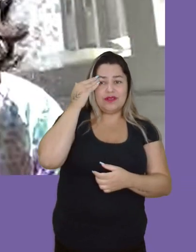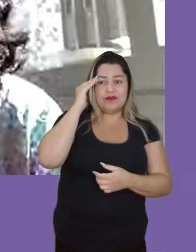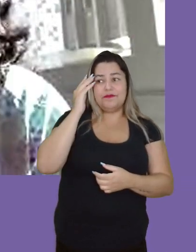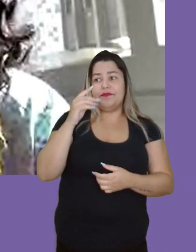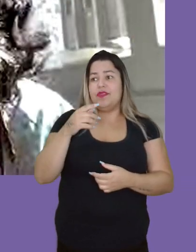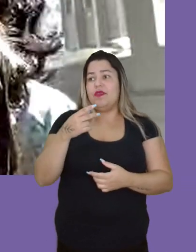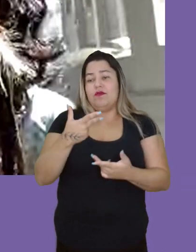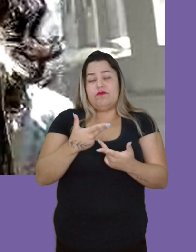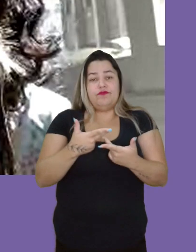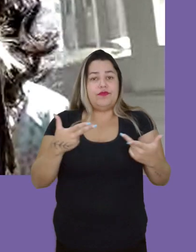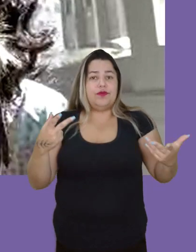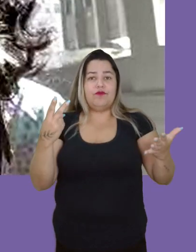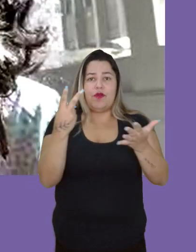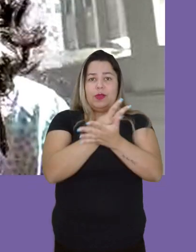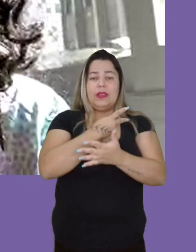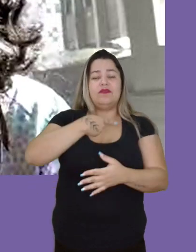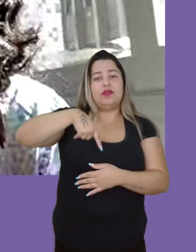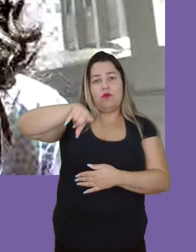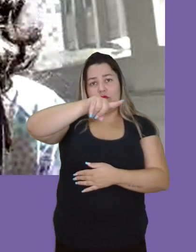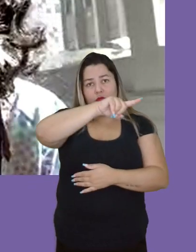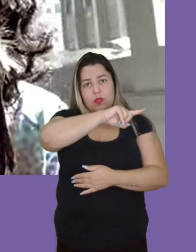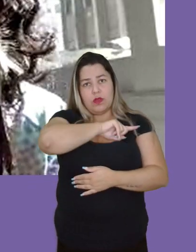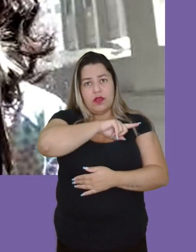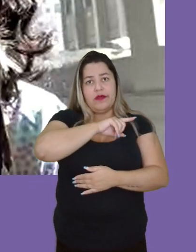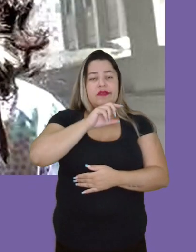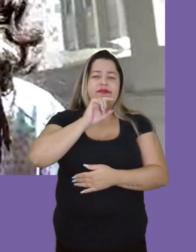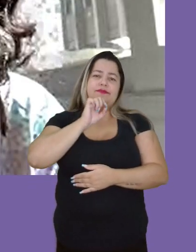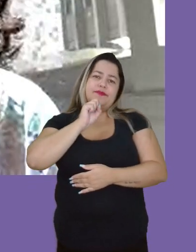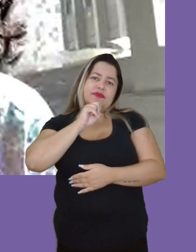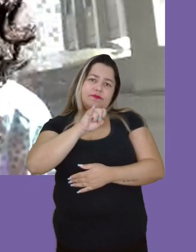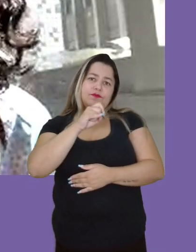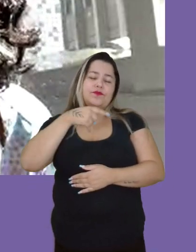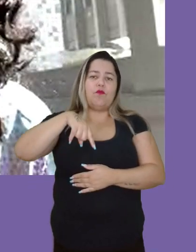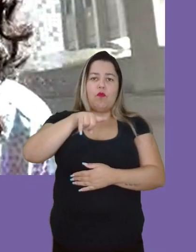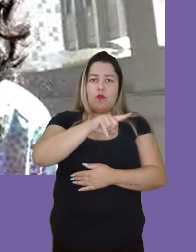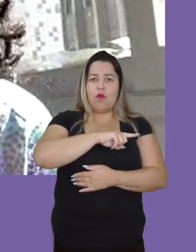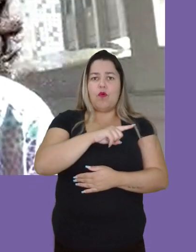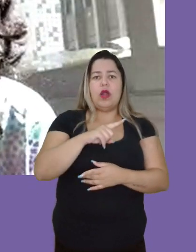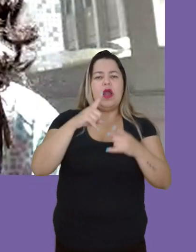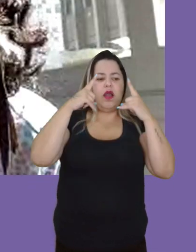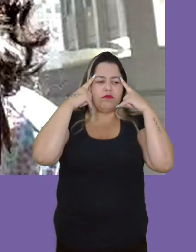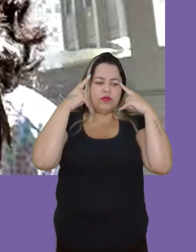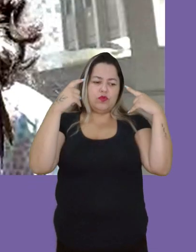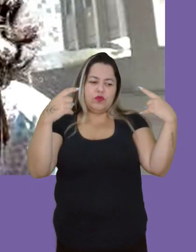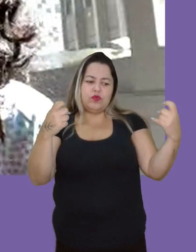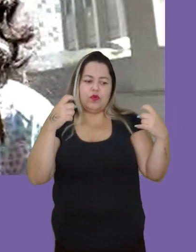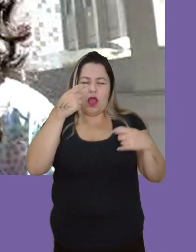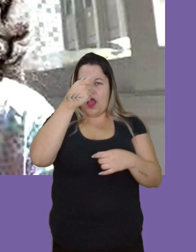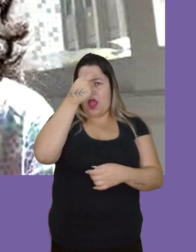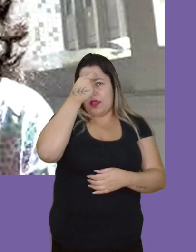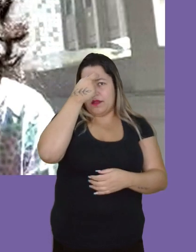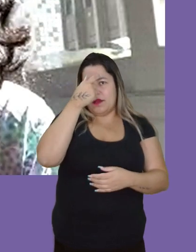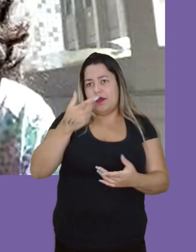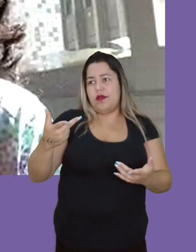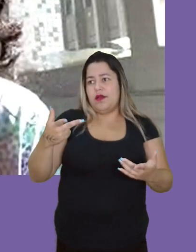que acontecem com a gente, que se a gente for olhar bem, é uma violência psicológica, é uma violência